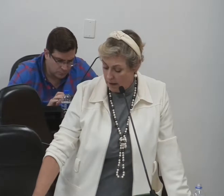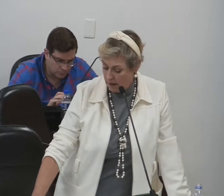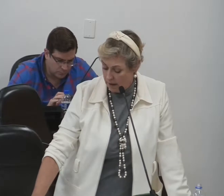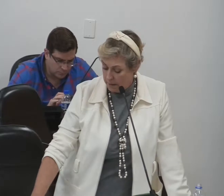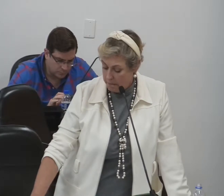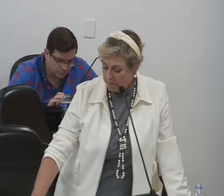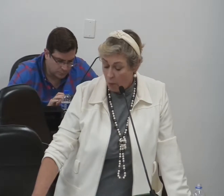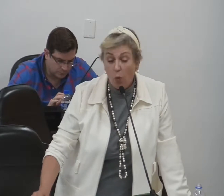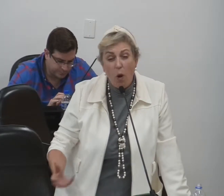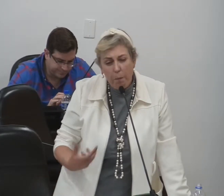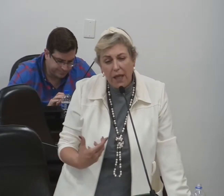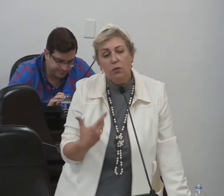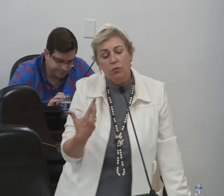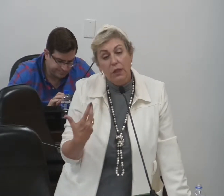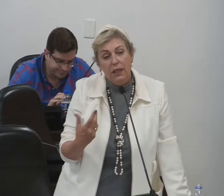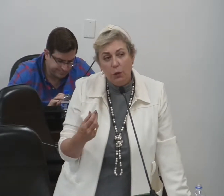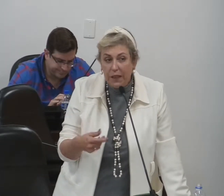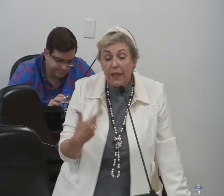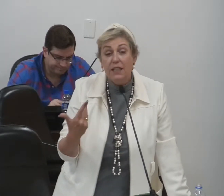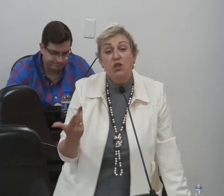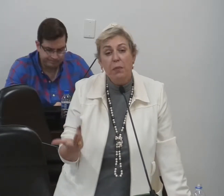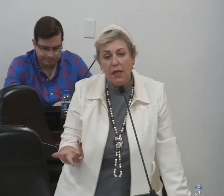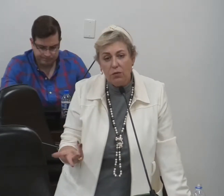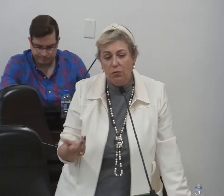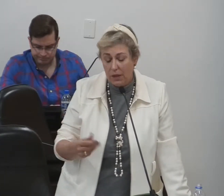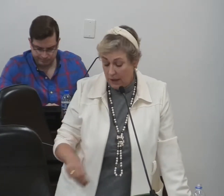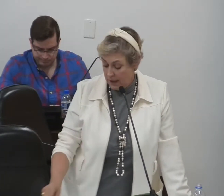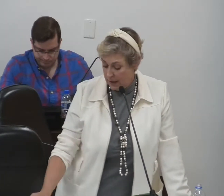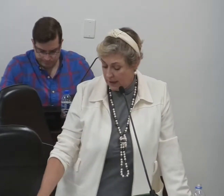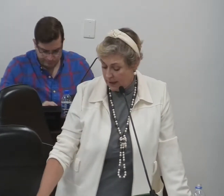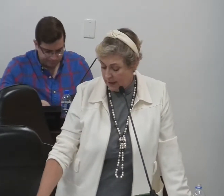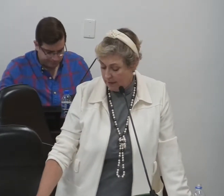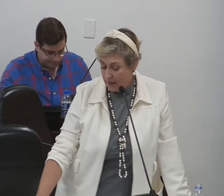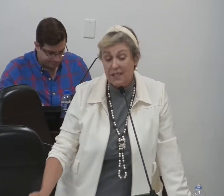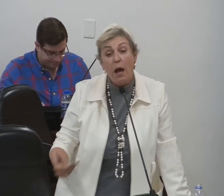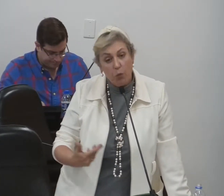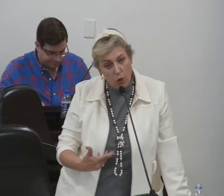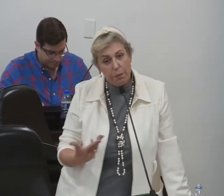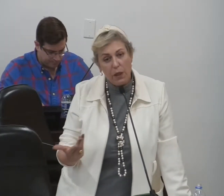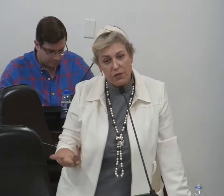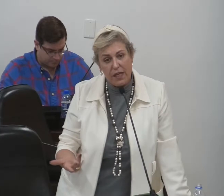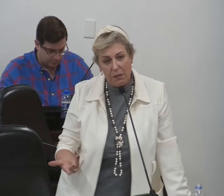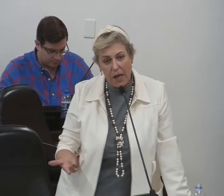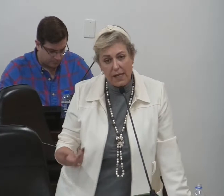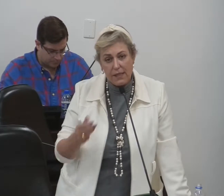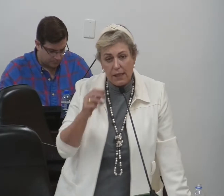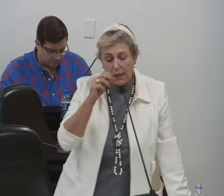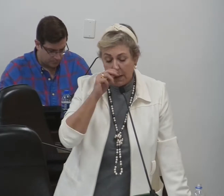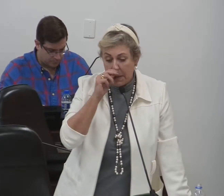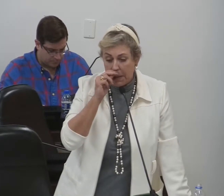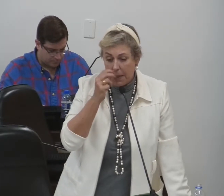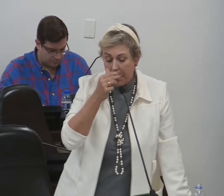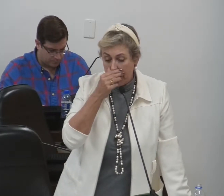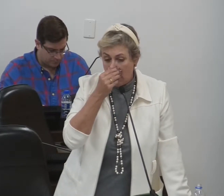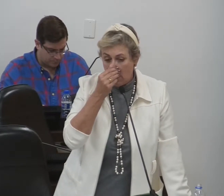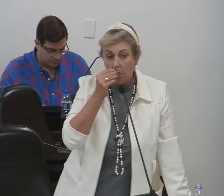aumento e o entendimento desse amor pelos animais,